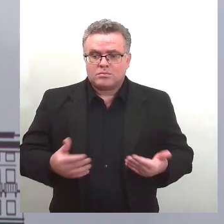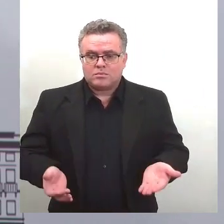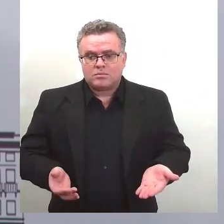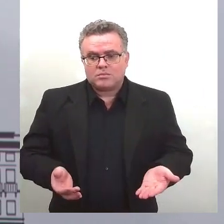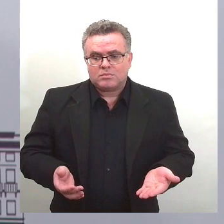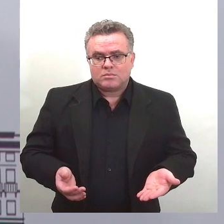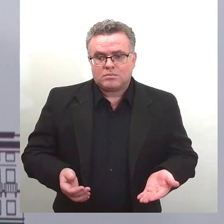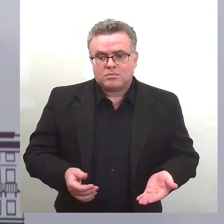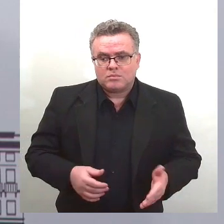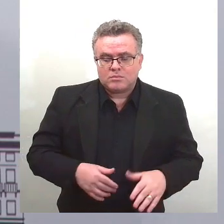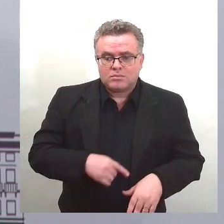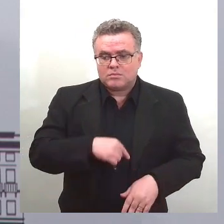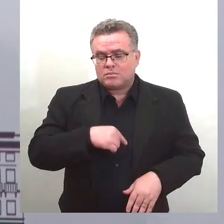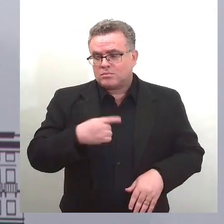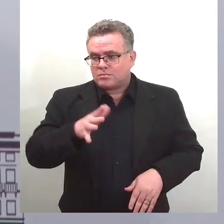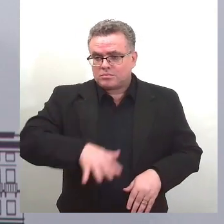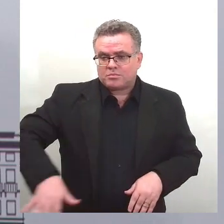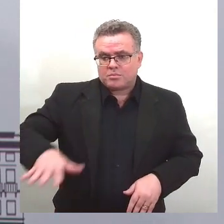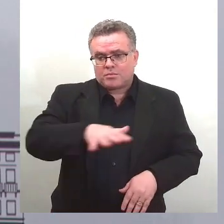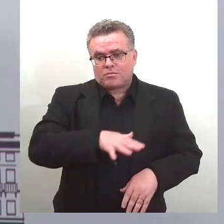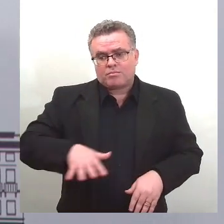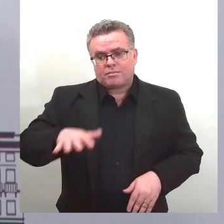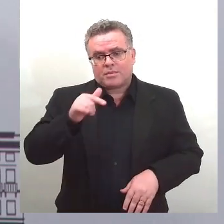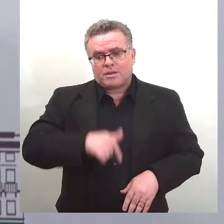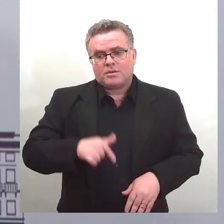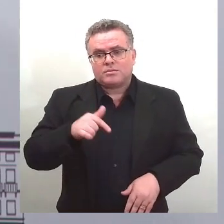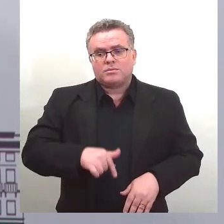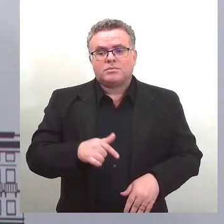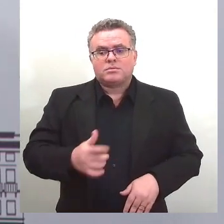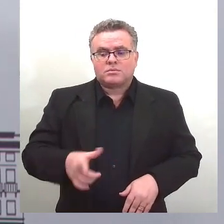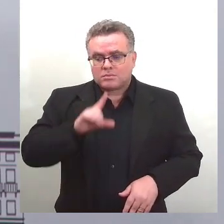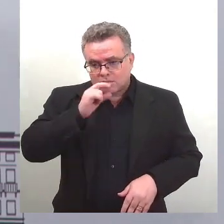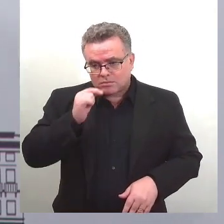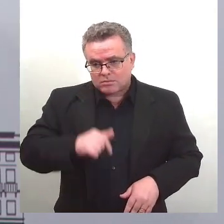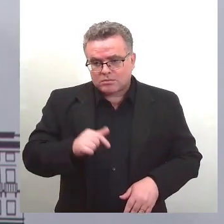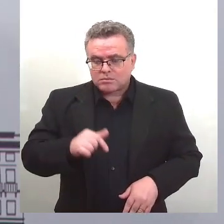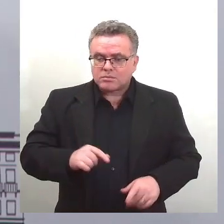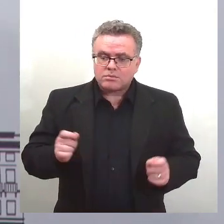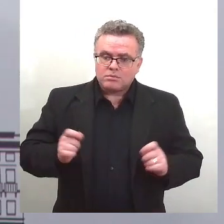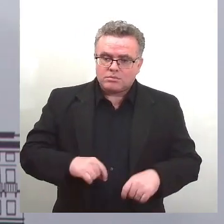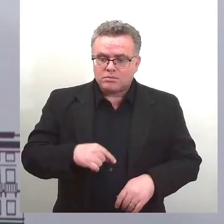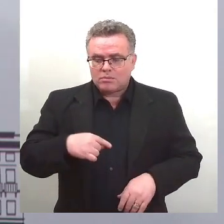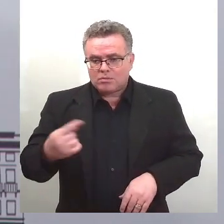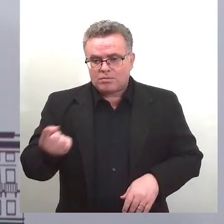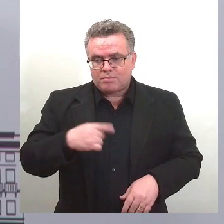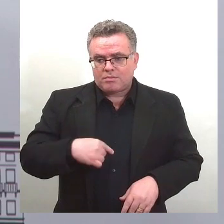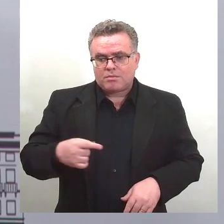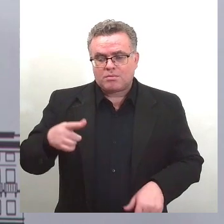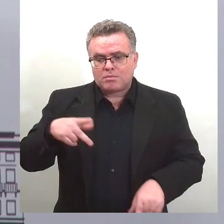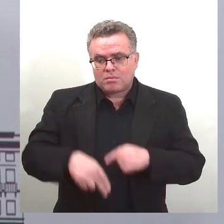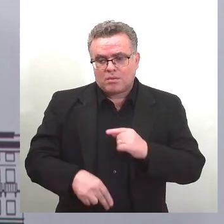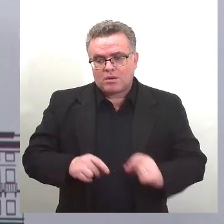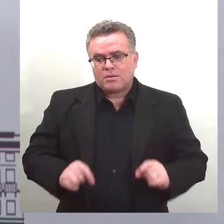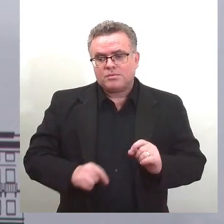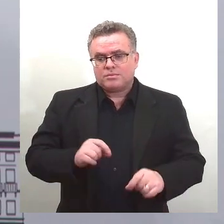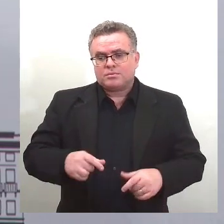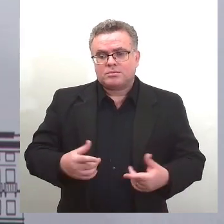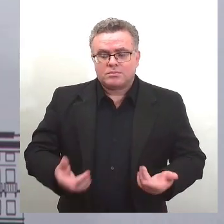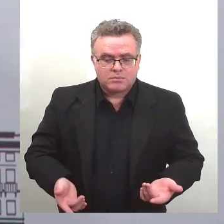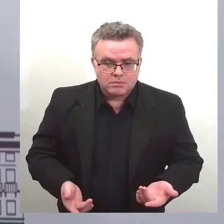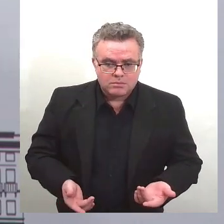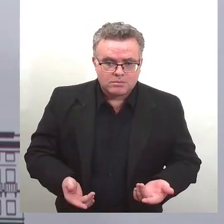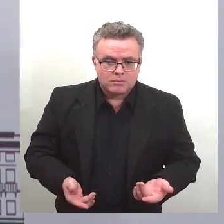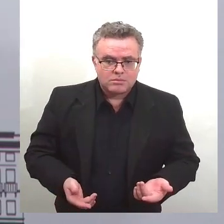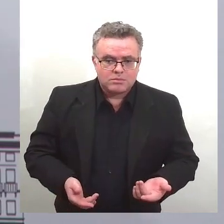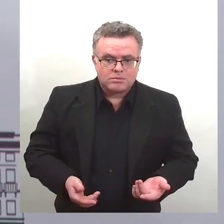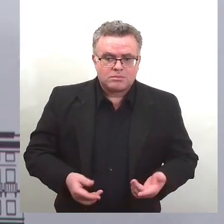Aracaju, dessa metrópole chamada Grande Aracaju, você tira um dos fortes requisitos, que é justamente a